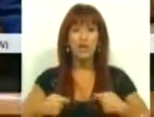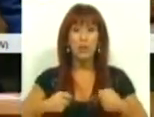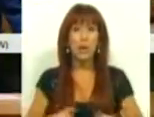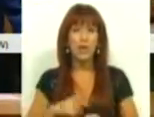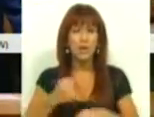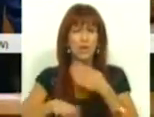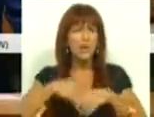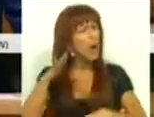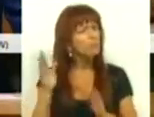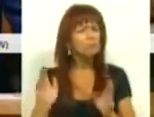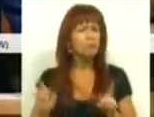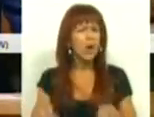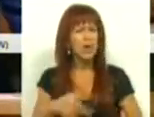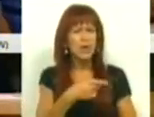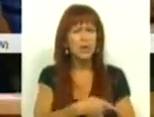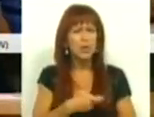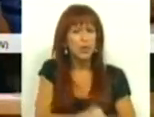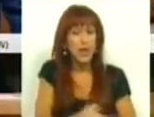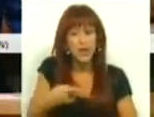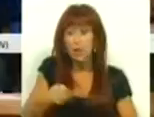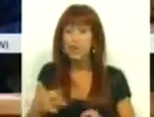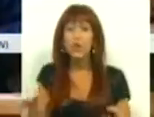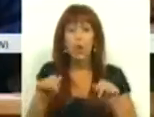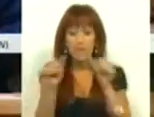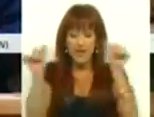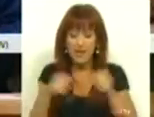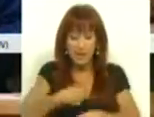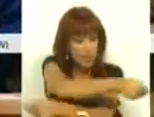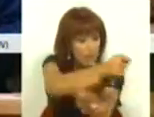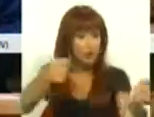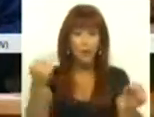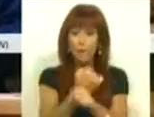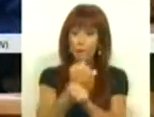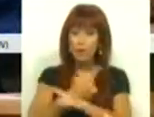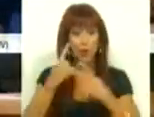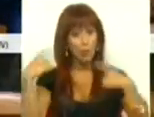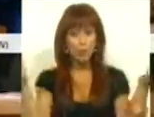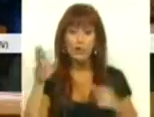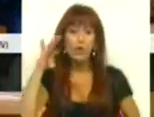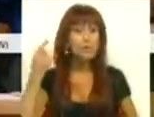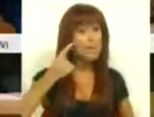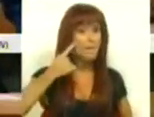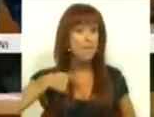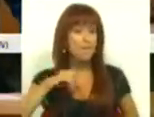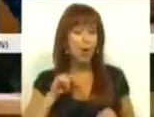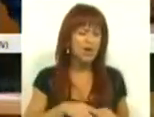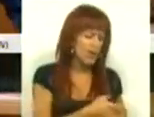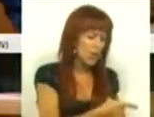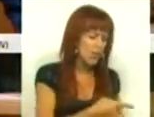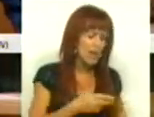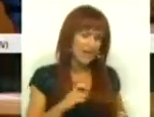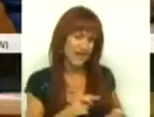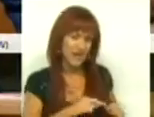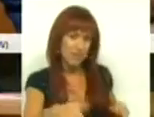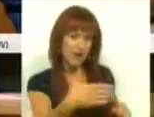no início dos anos 90, com o novo sistema redistributivo para a função pública. Mas os números mostram que entre